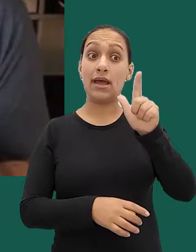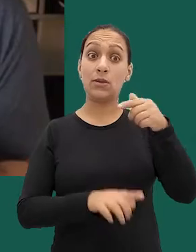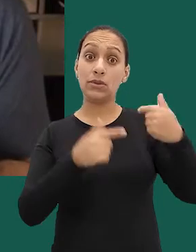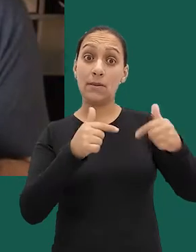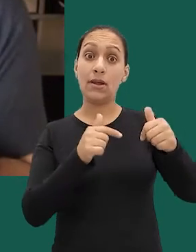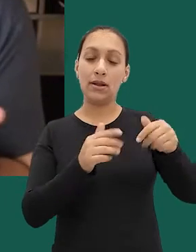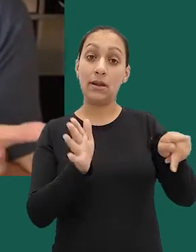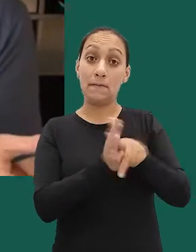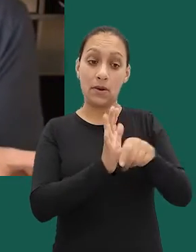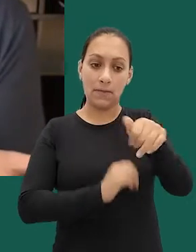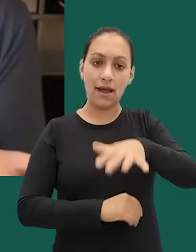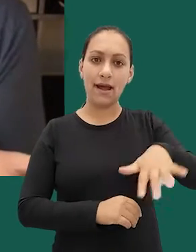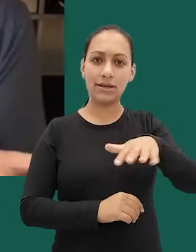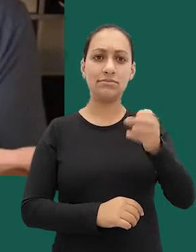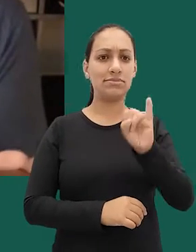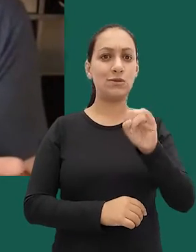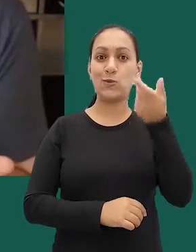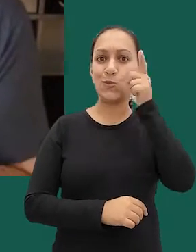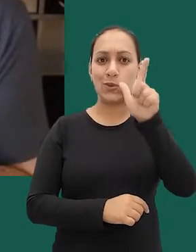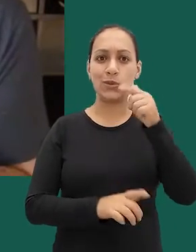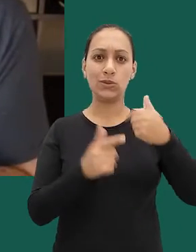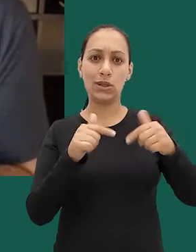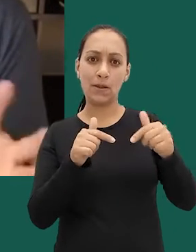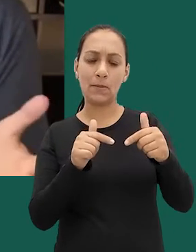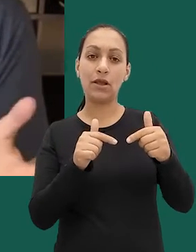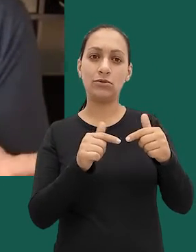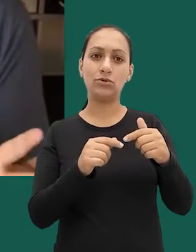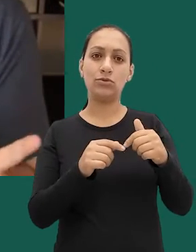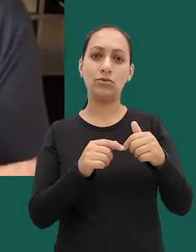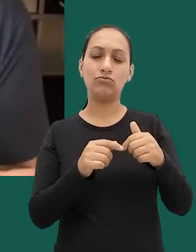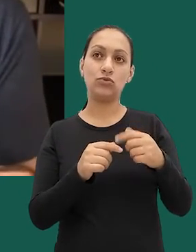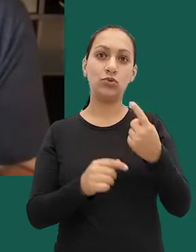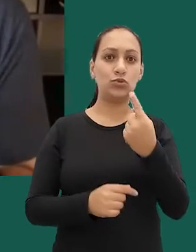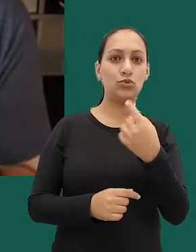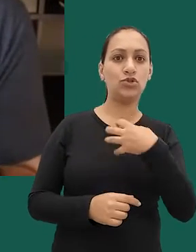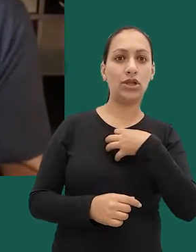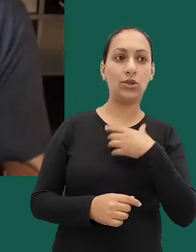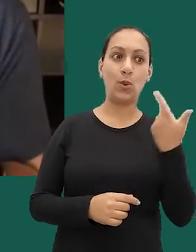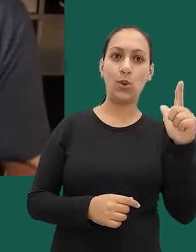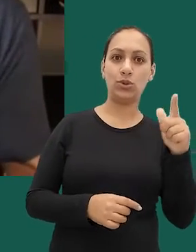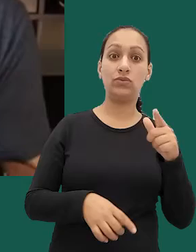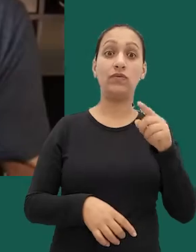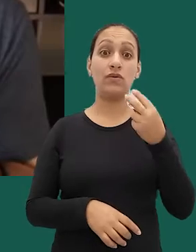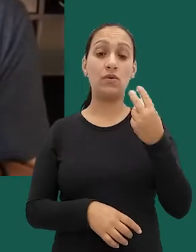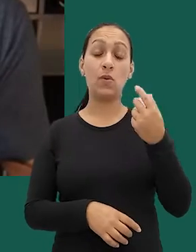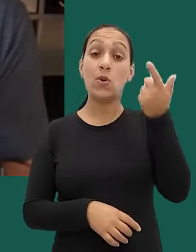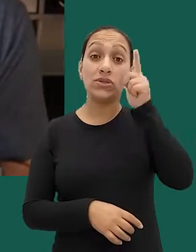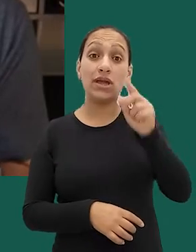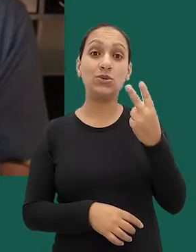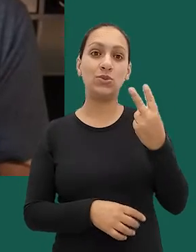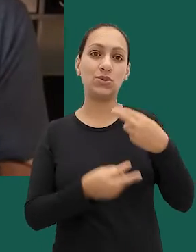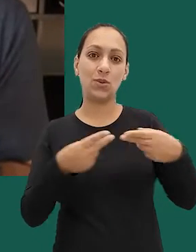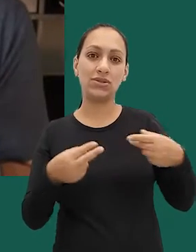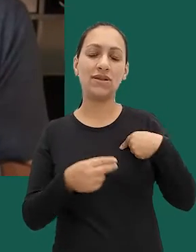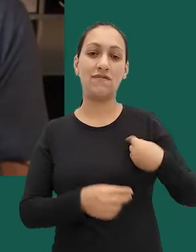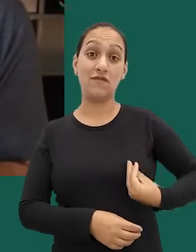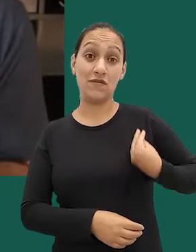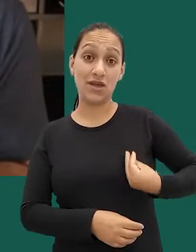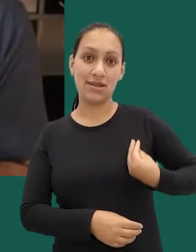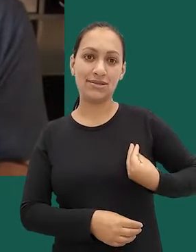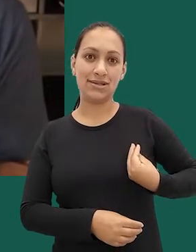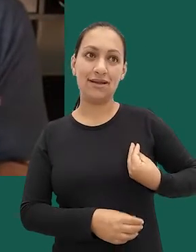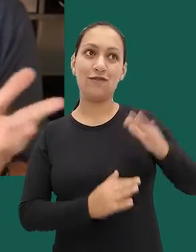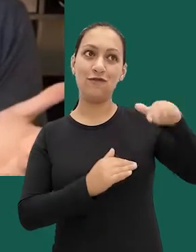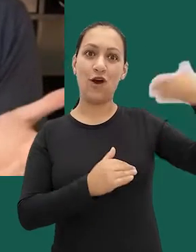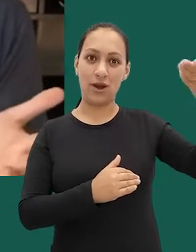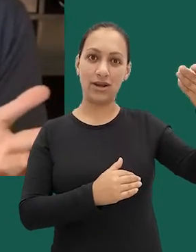área. Se você não conseguir um emprego, de um jeito ou de outro, você ganha 2 coisas. Você ganha vivência no exterior, você ganha